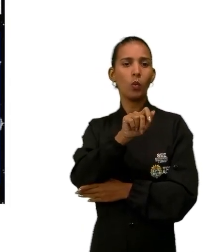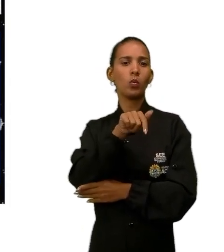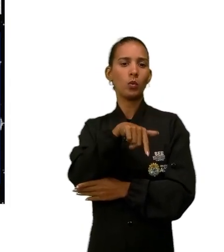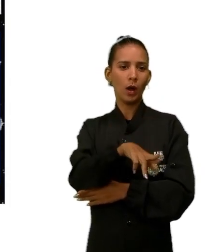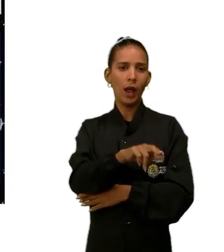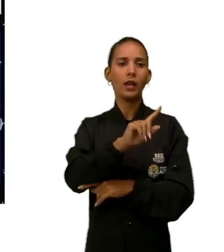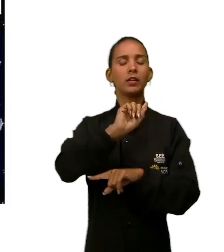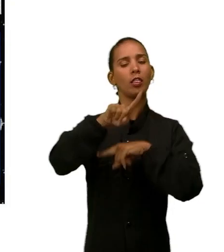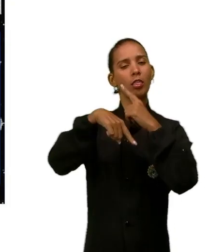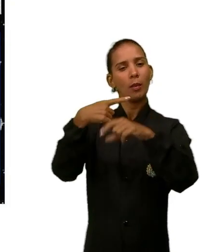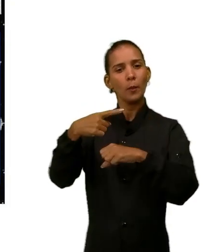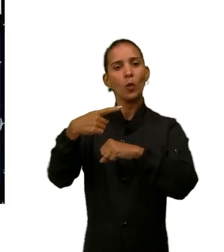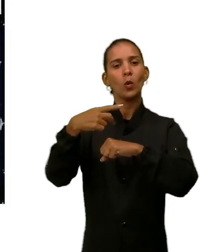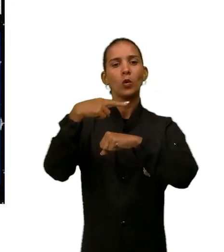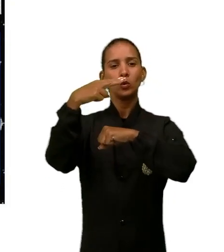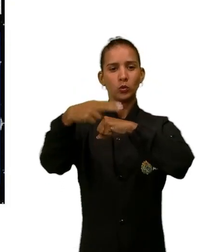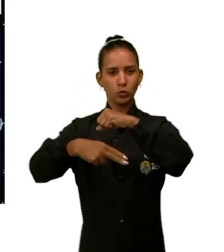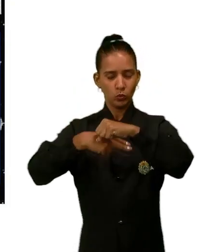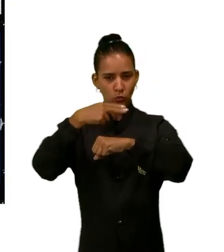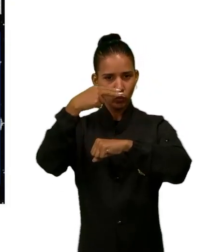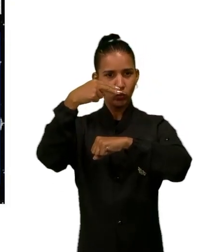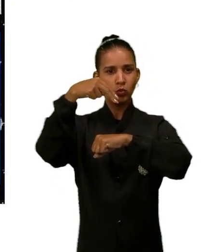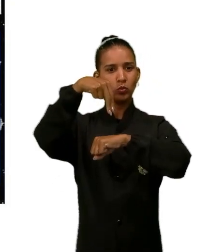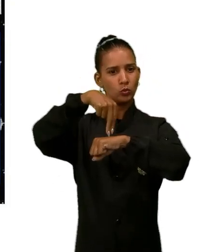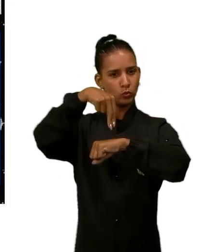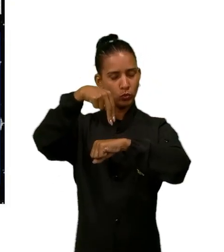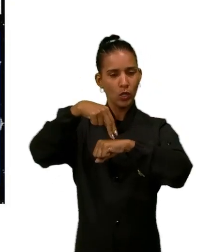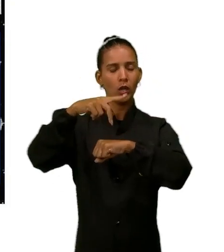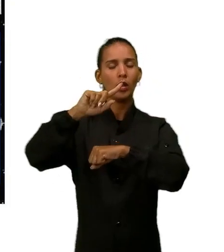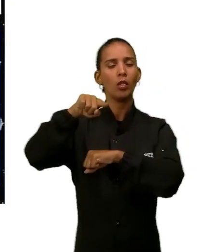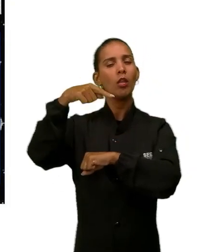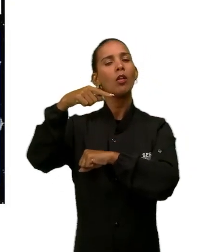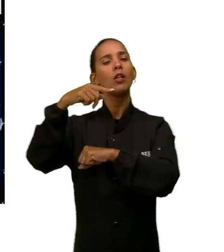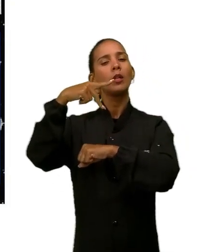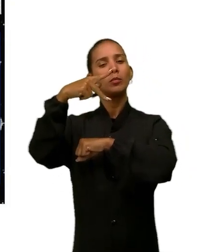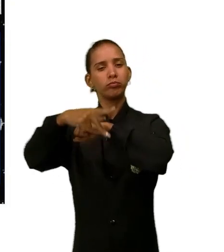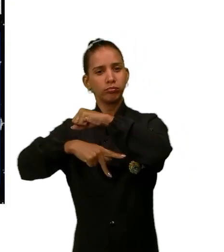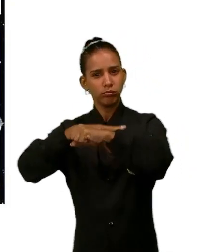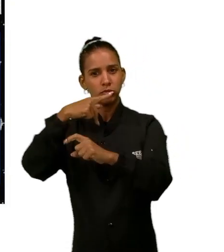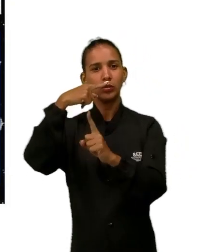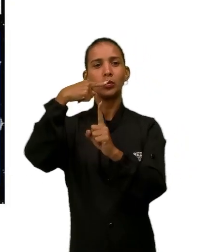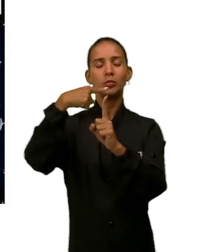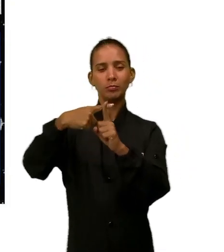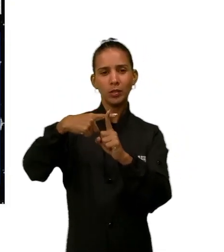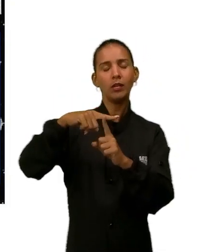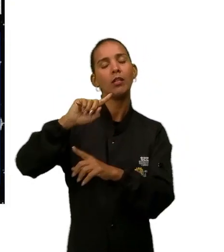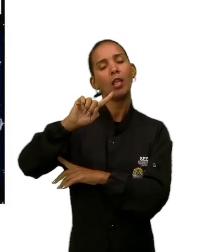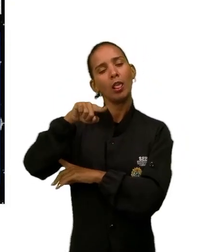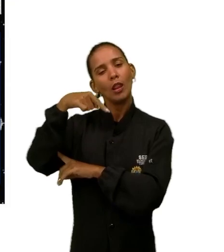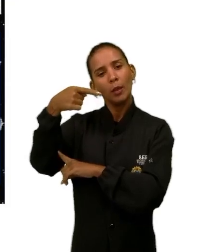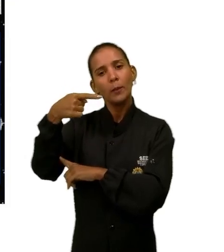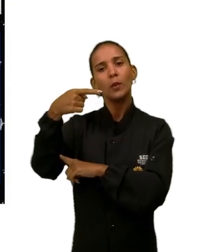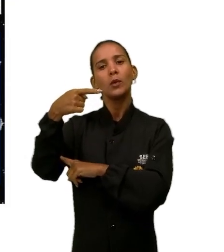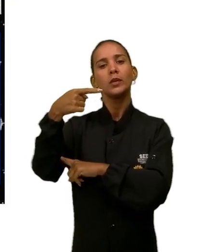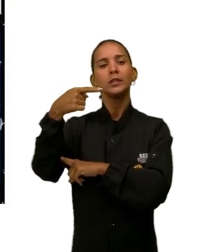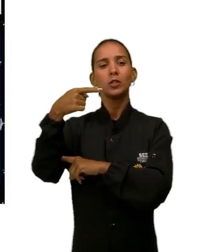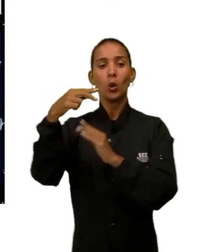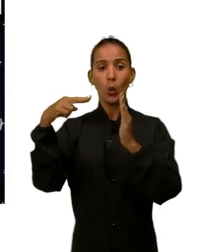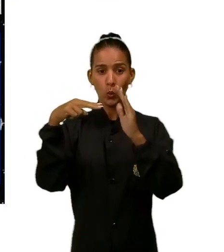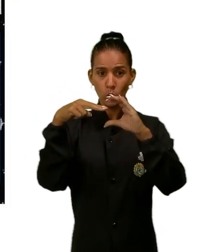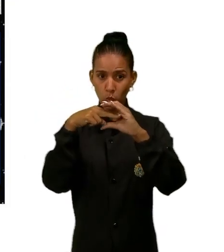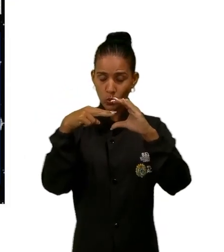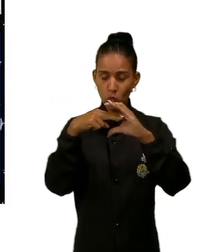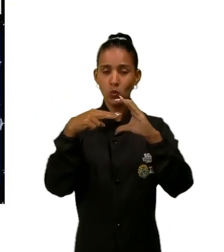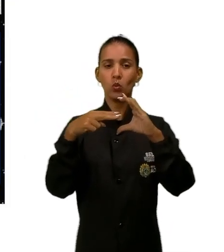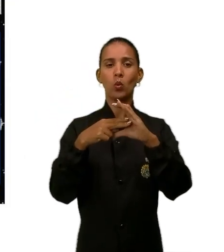dos nêutrons e dos prótons. E depois de quase 3.000 anos, né, a gente teve a formação ali dos núcleos de